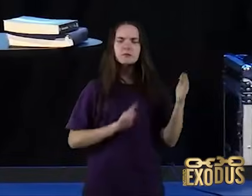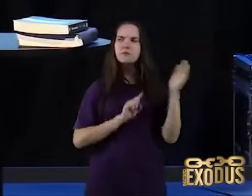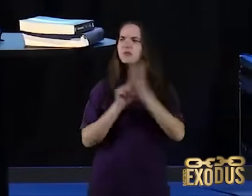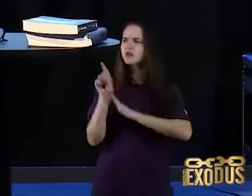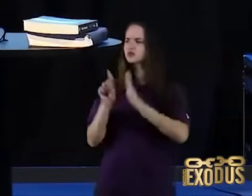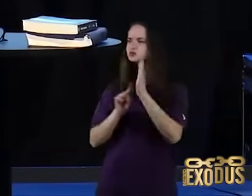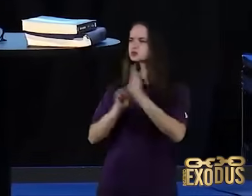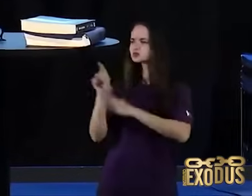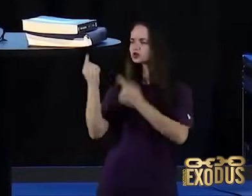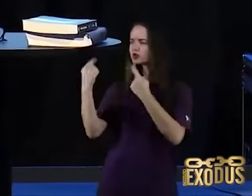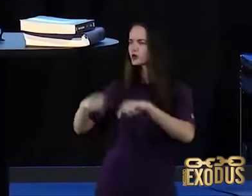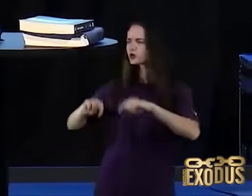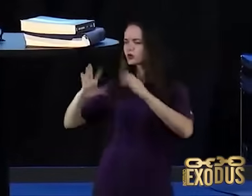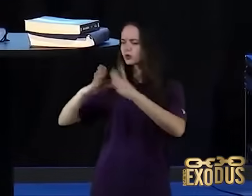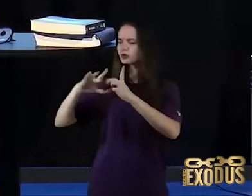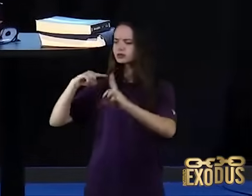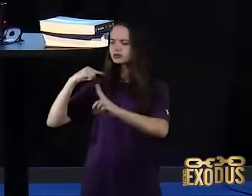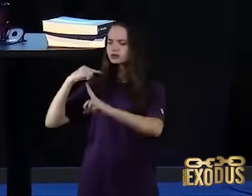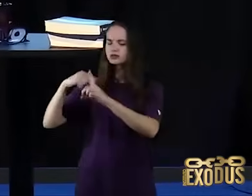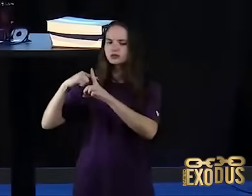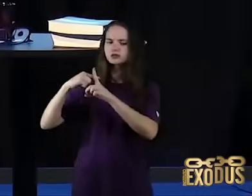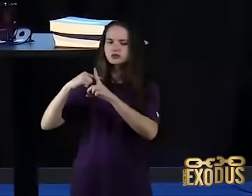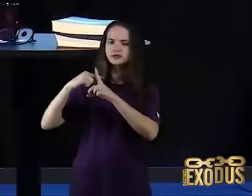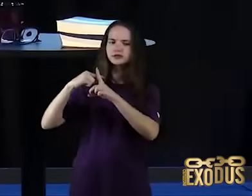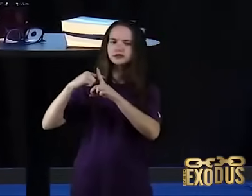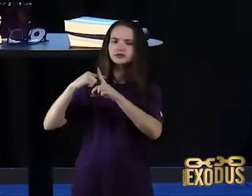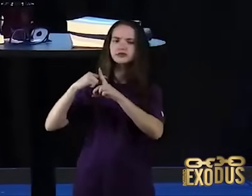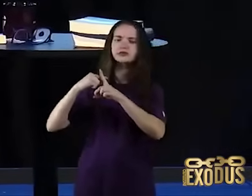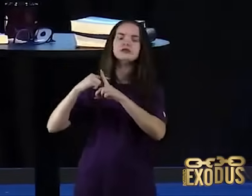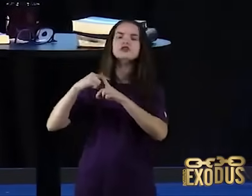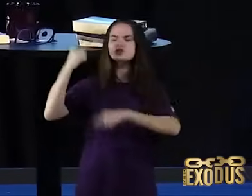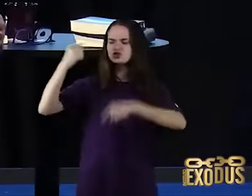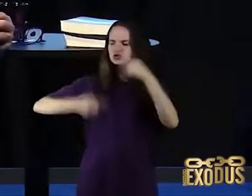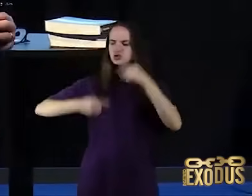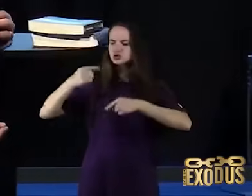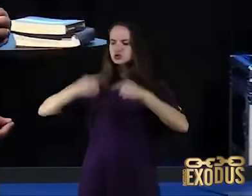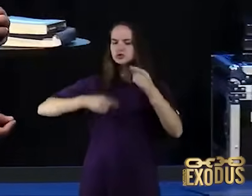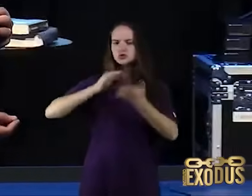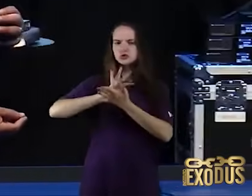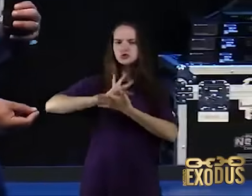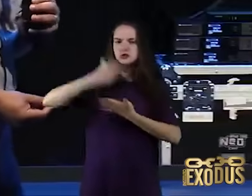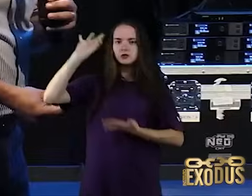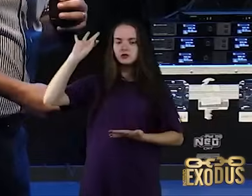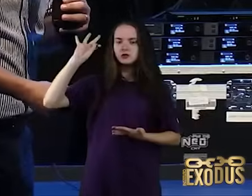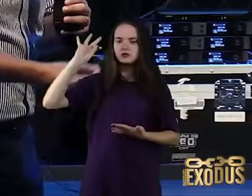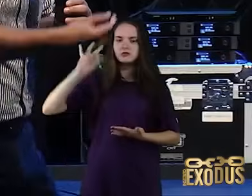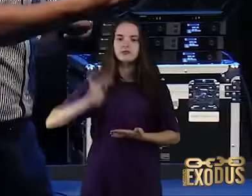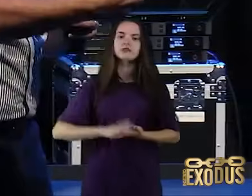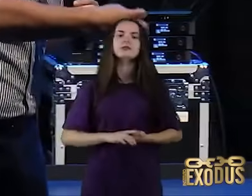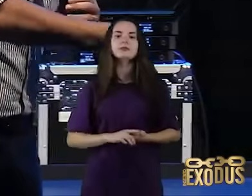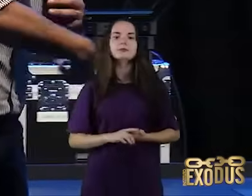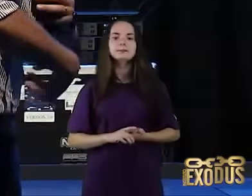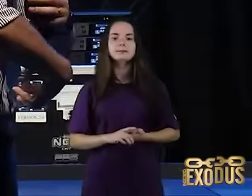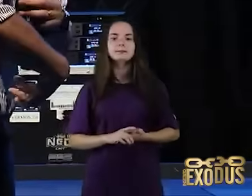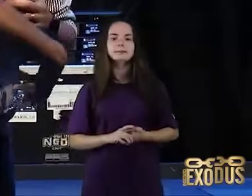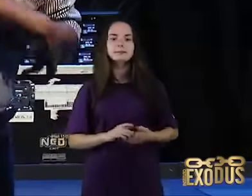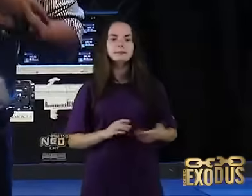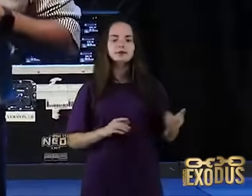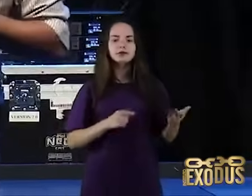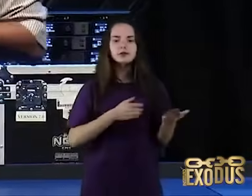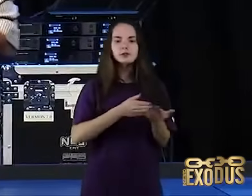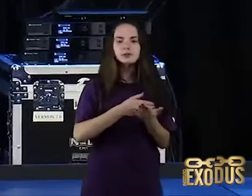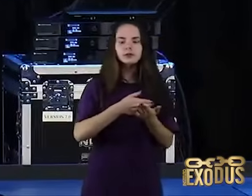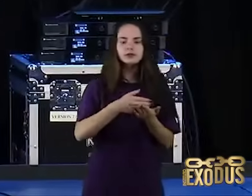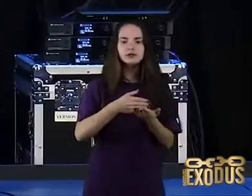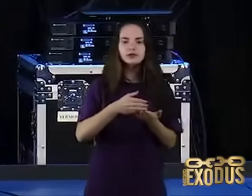igreja questionando apologética discutindo teologia Mas falando assim ela começou a falar no